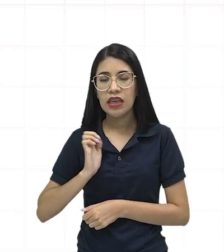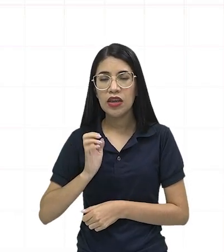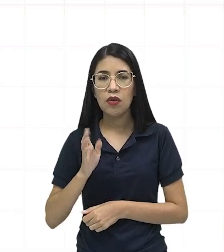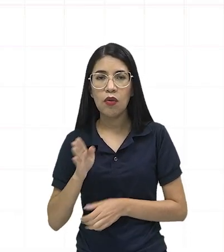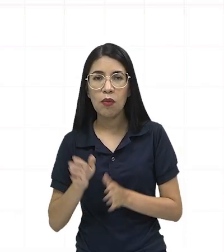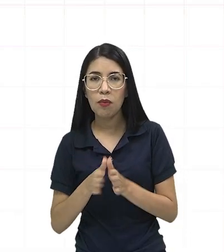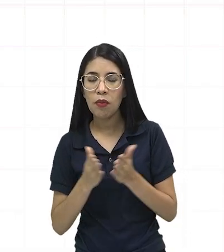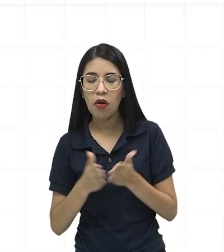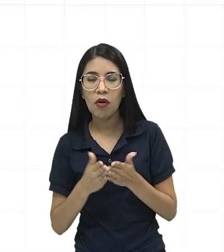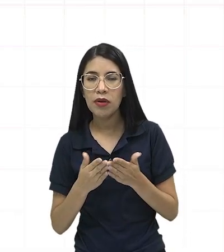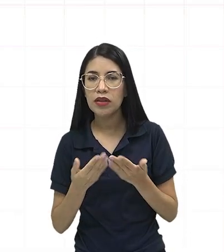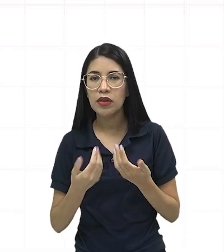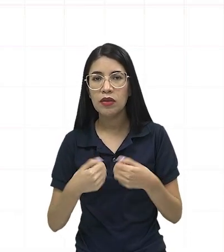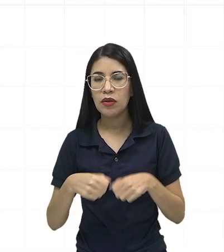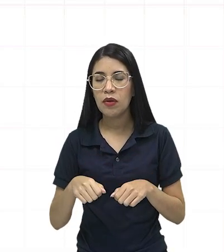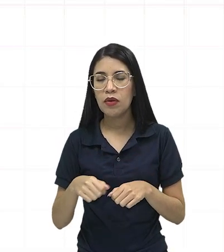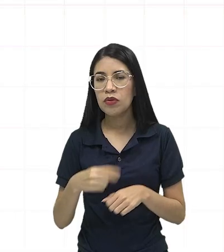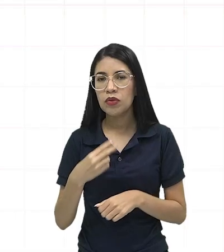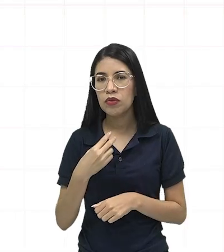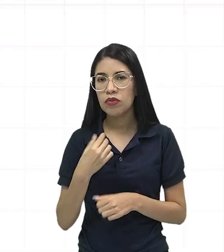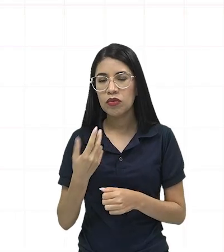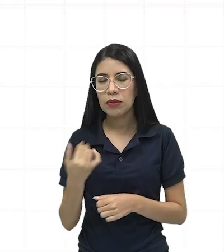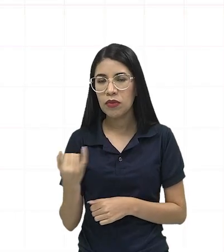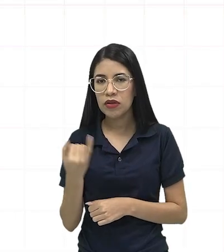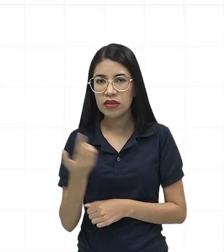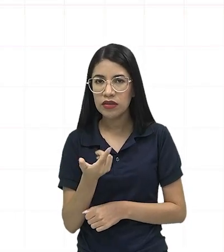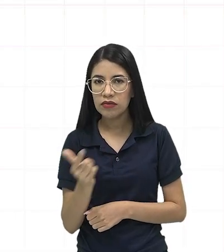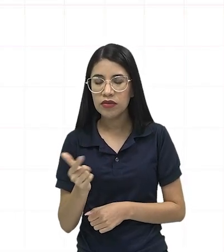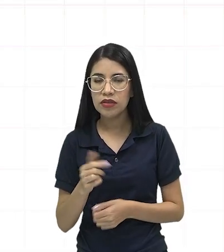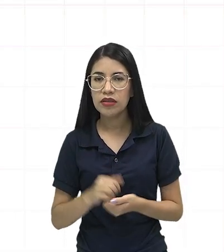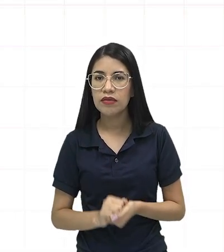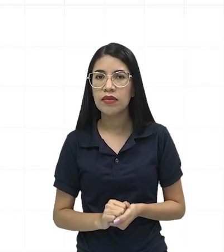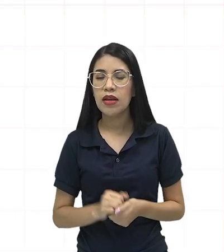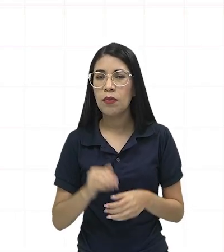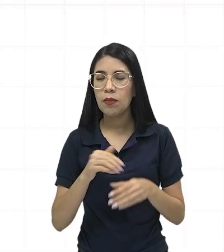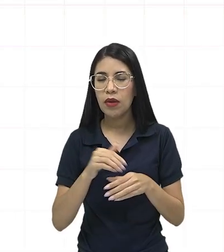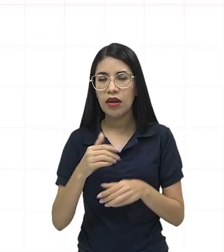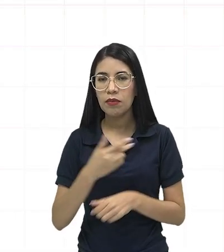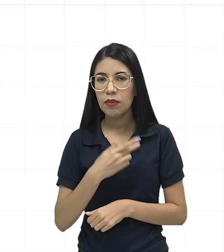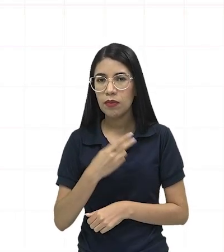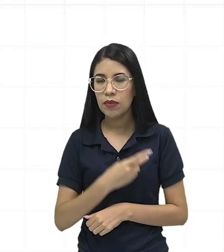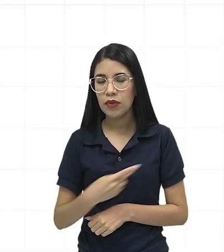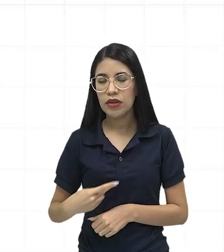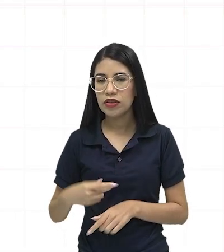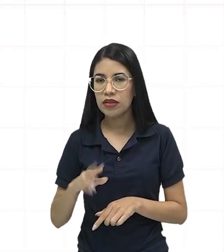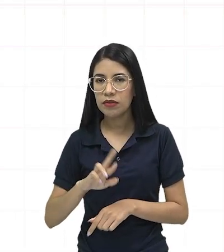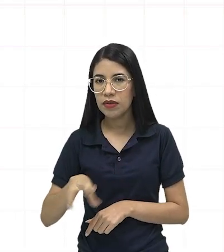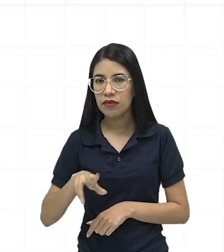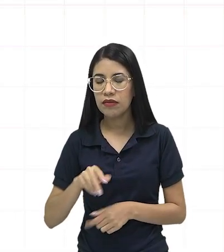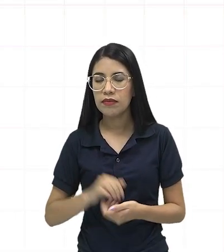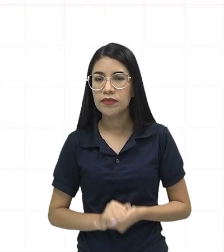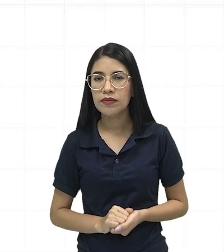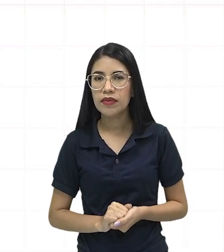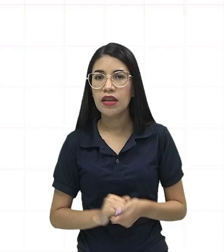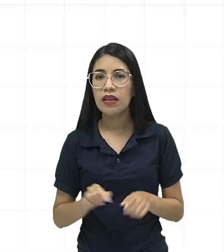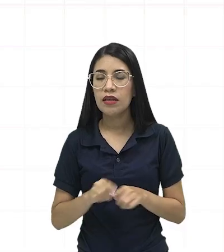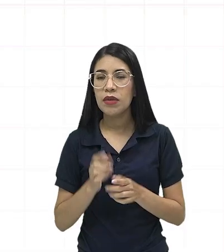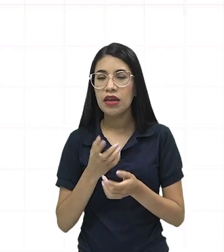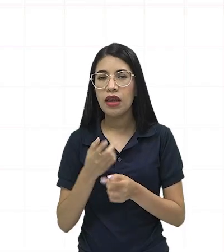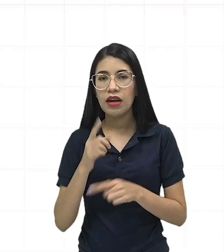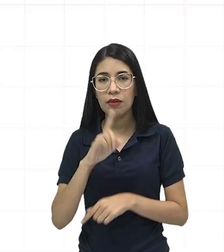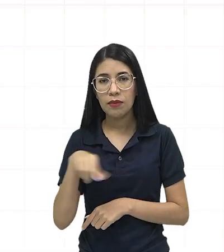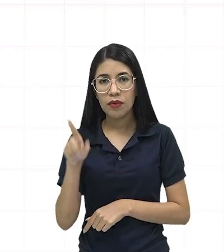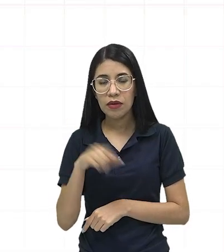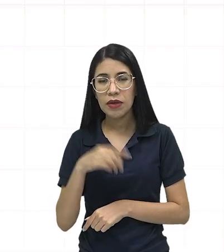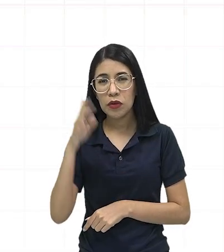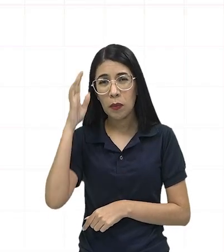você, não tem que ser realizada nenhum tipo de política que vise igualar nossas situações sociais. Censura intelectual, você é proibido de